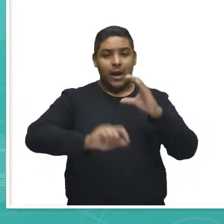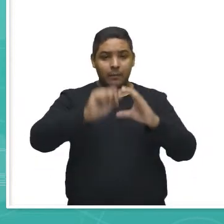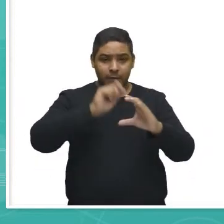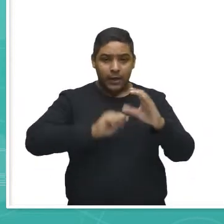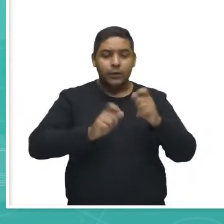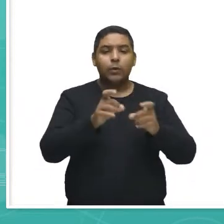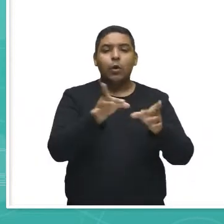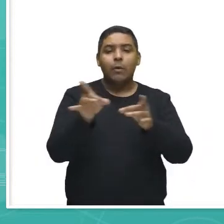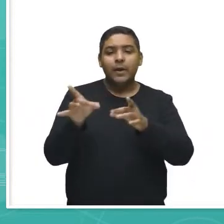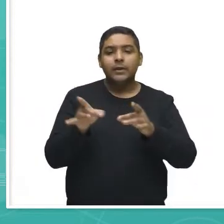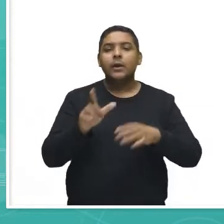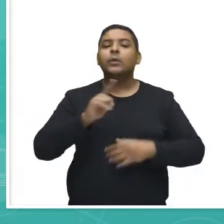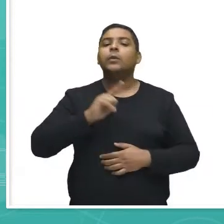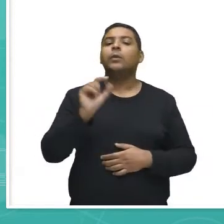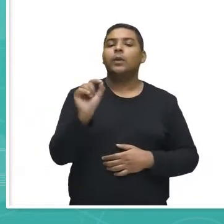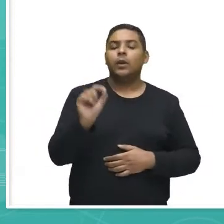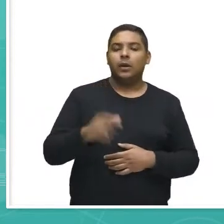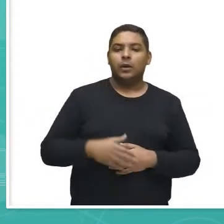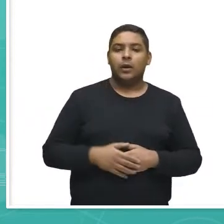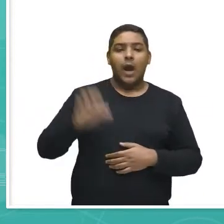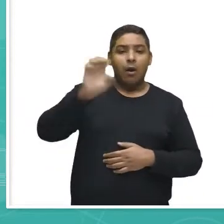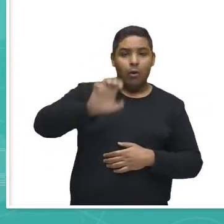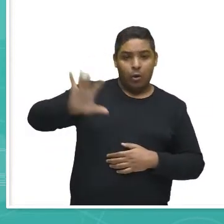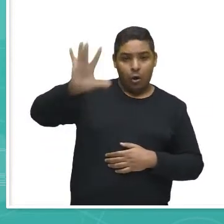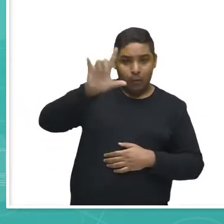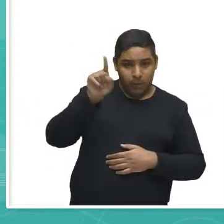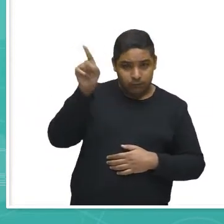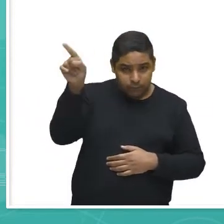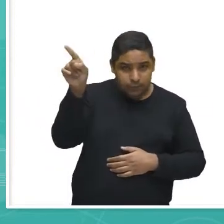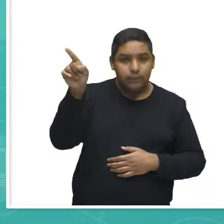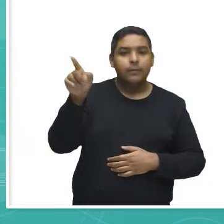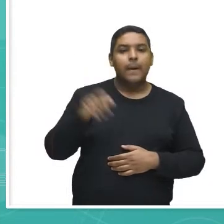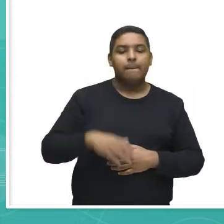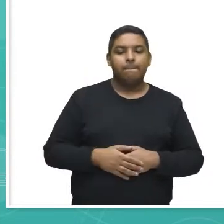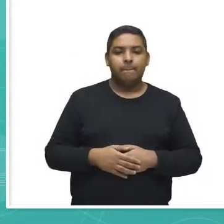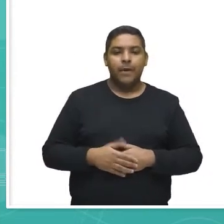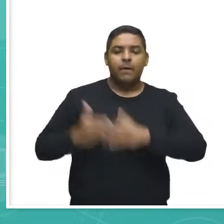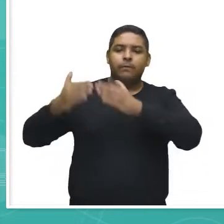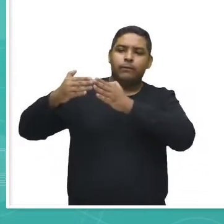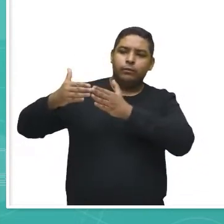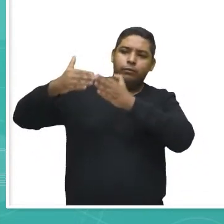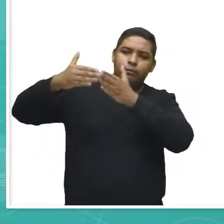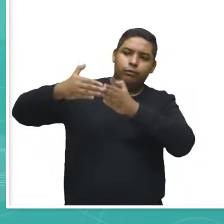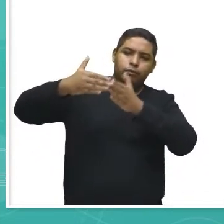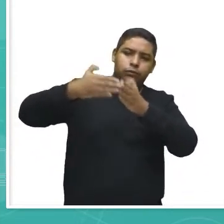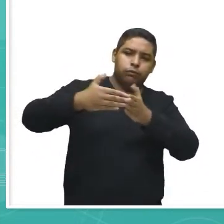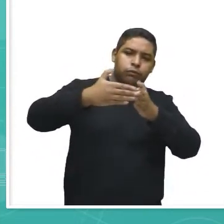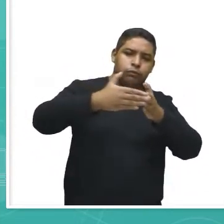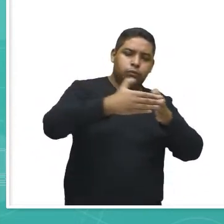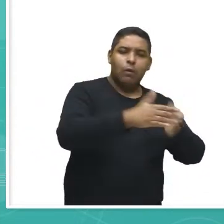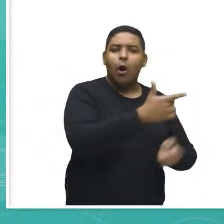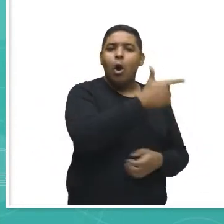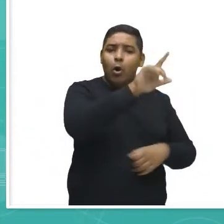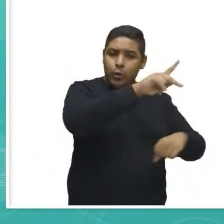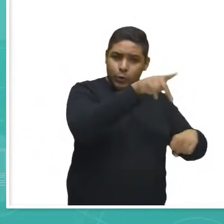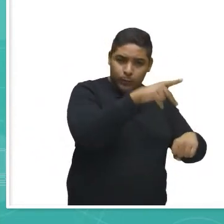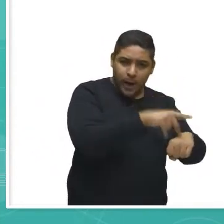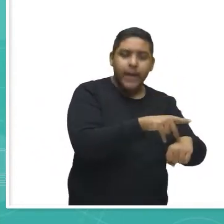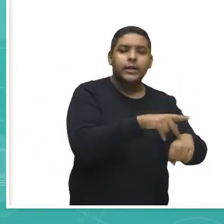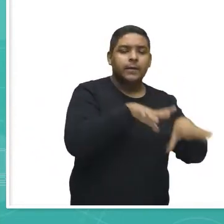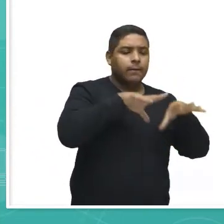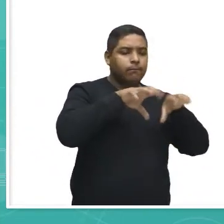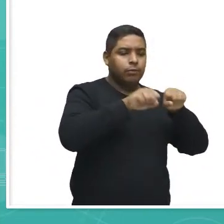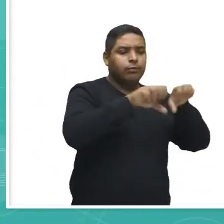terras. É nesse momento em que os europeus, eles começam a sair ali da Europa para ir em busca de novas terras,